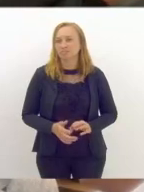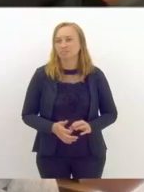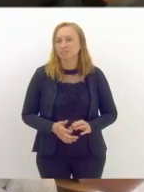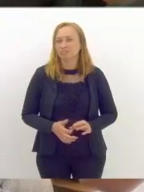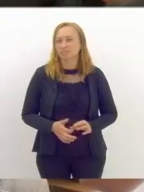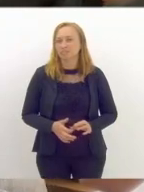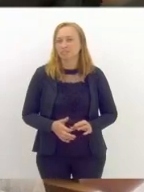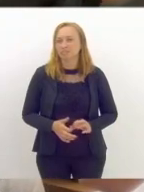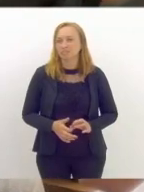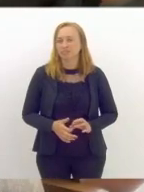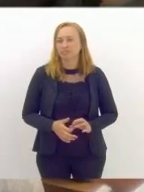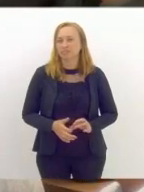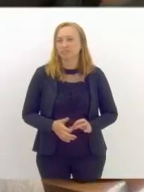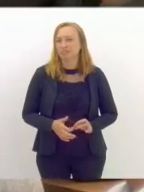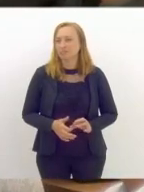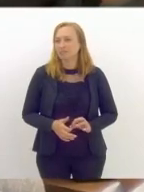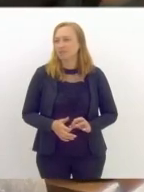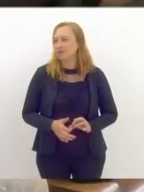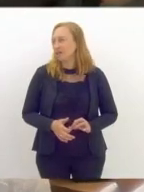Demora muito ainda? Está acabando já.